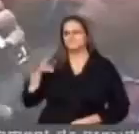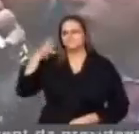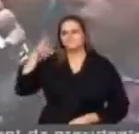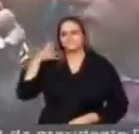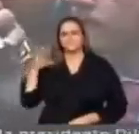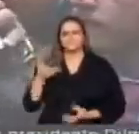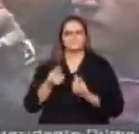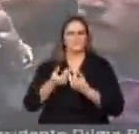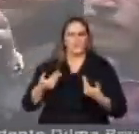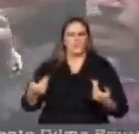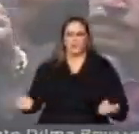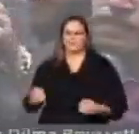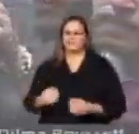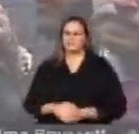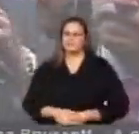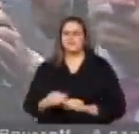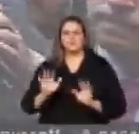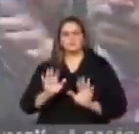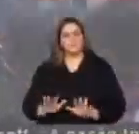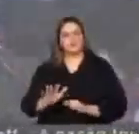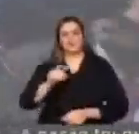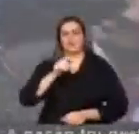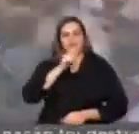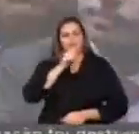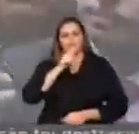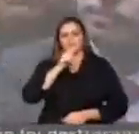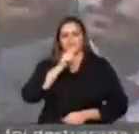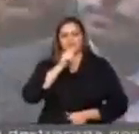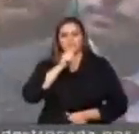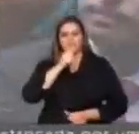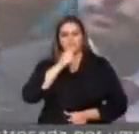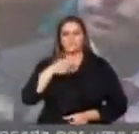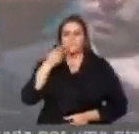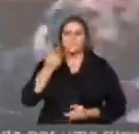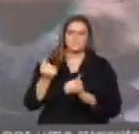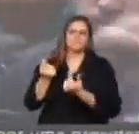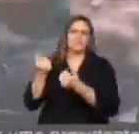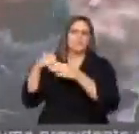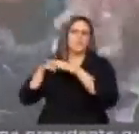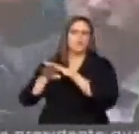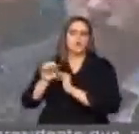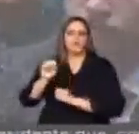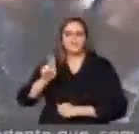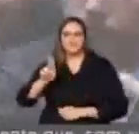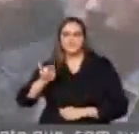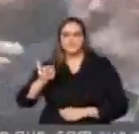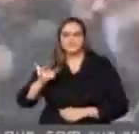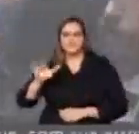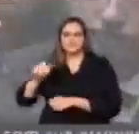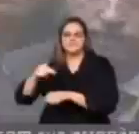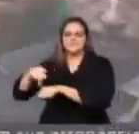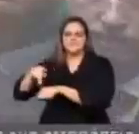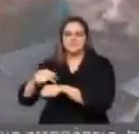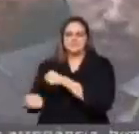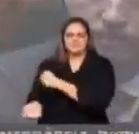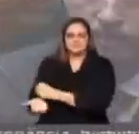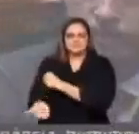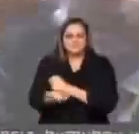coisas. Eu não ouvi falar ainda em conta da Suíça. Eu não ouvi falar ainda em receber